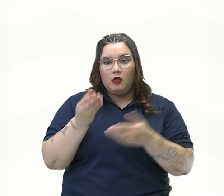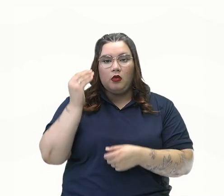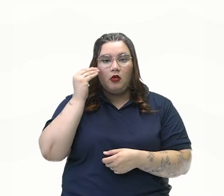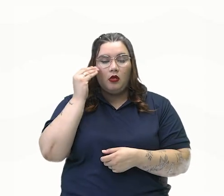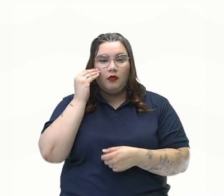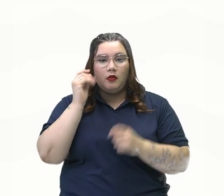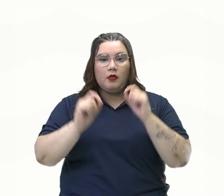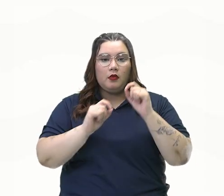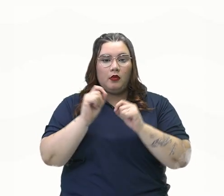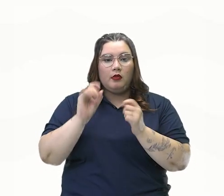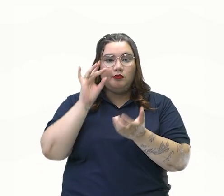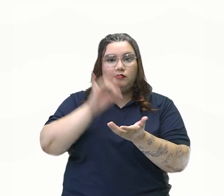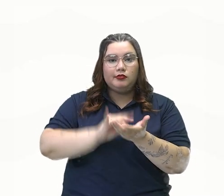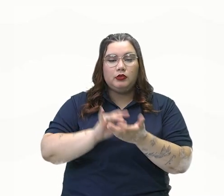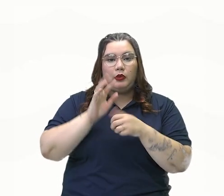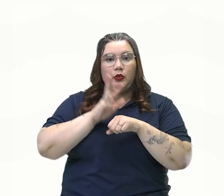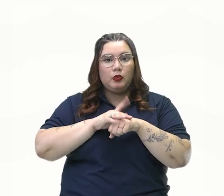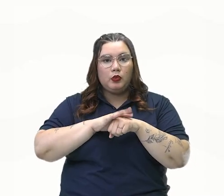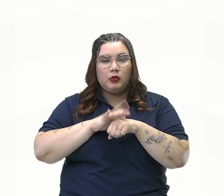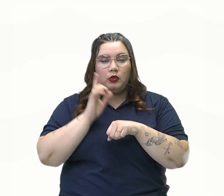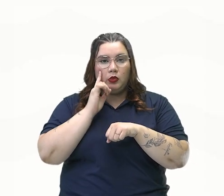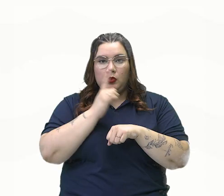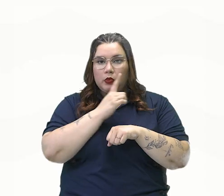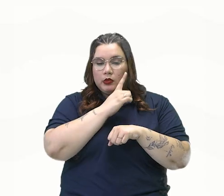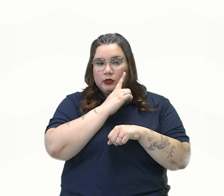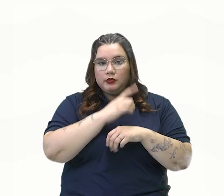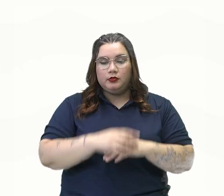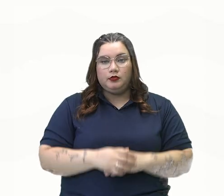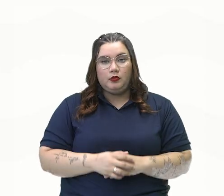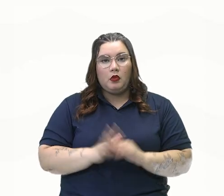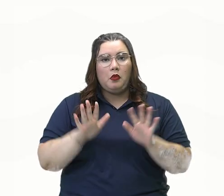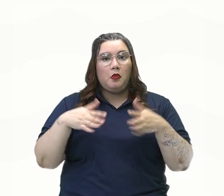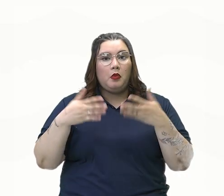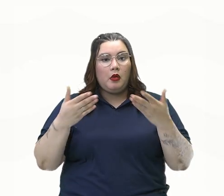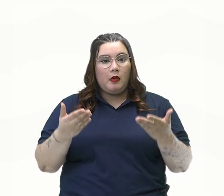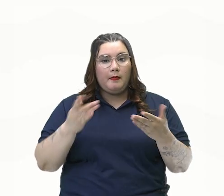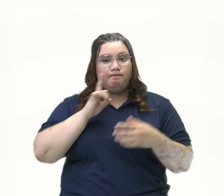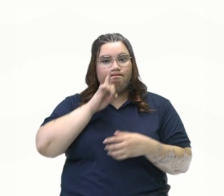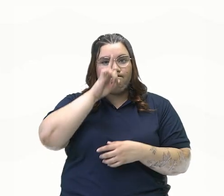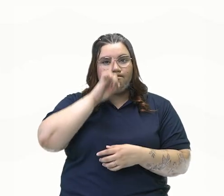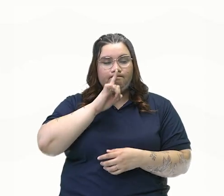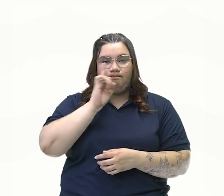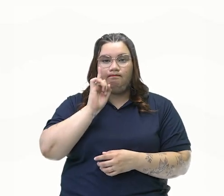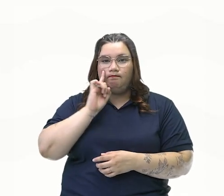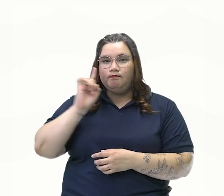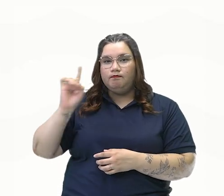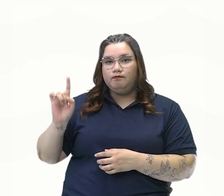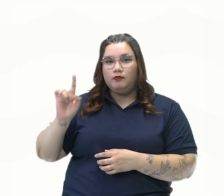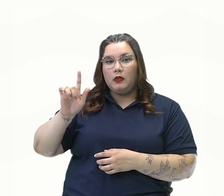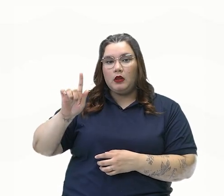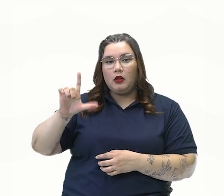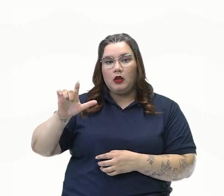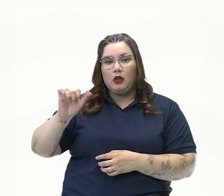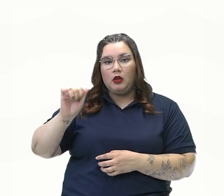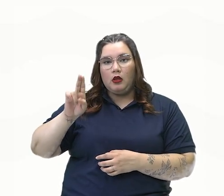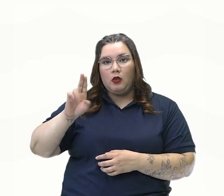das reais doenças da visão humana. Uma delas, muito perigosa, é o